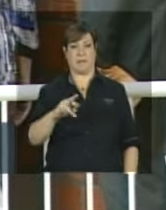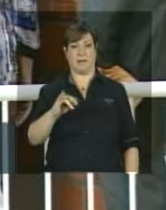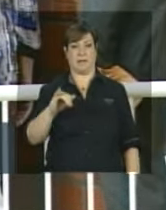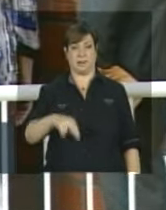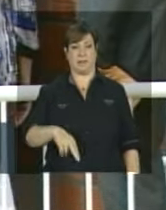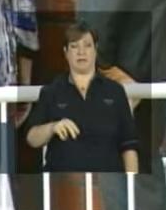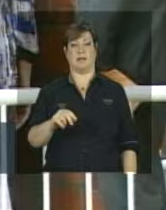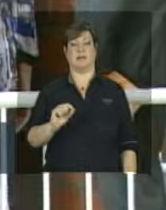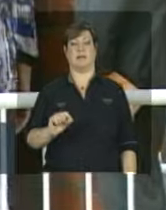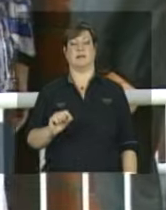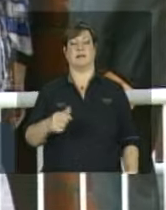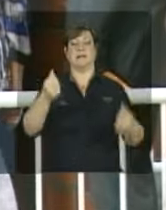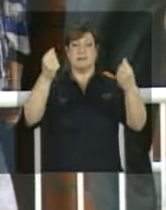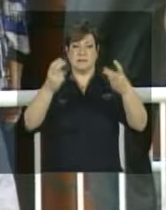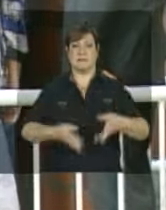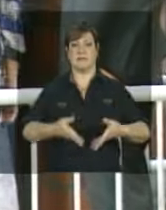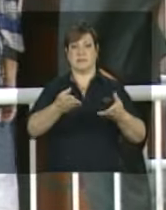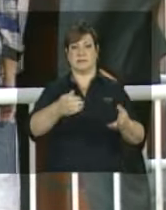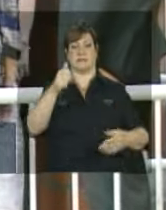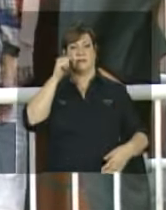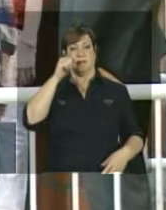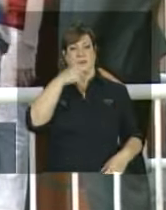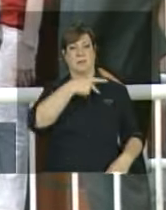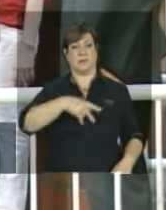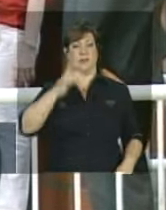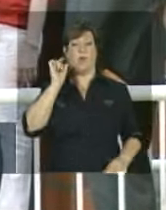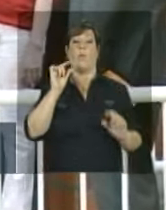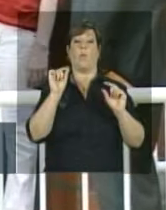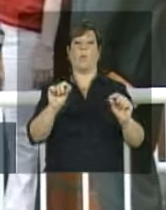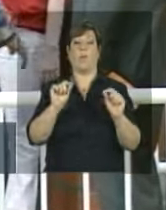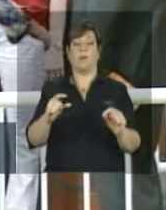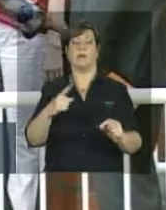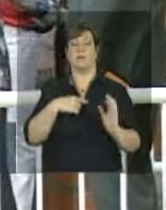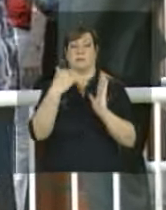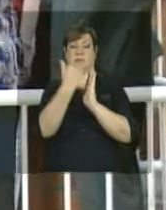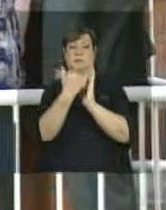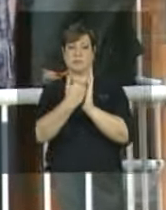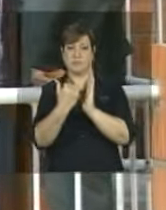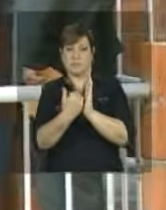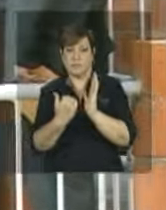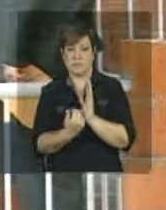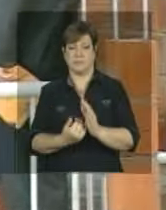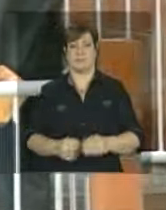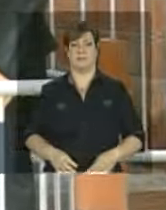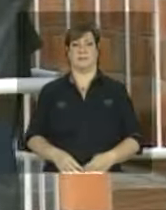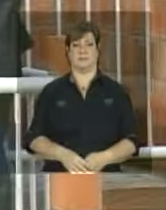para a presidenta Dilma Rousseff o que, está previsto